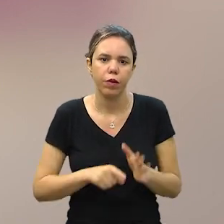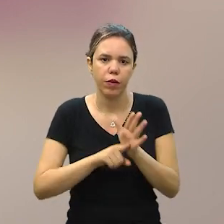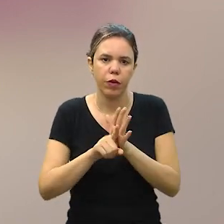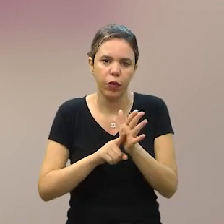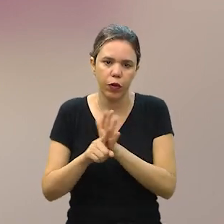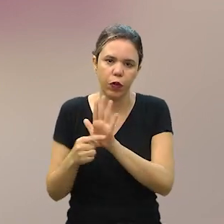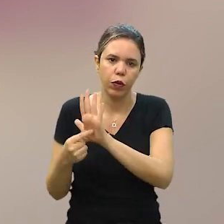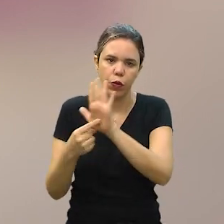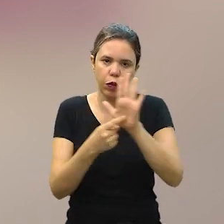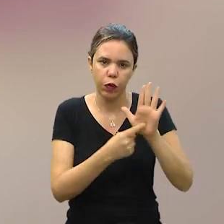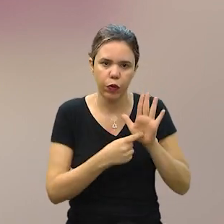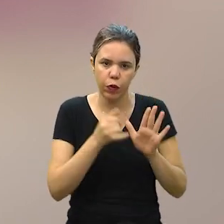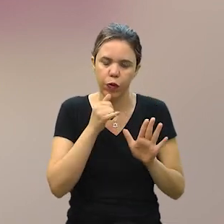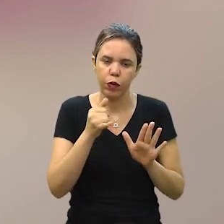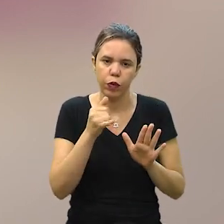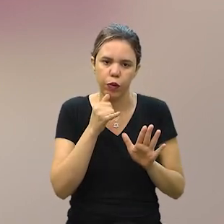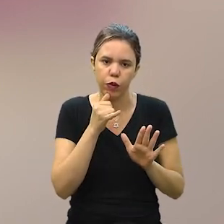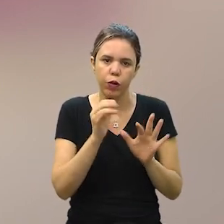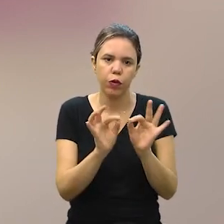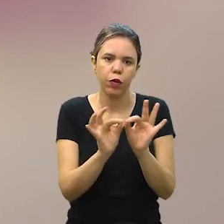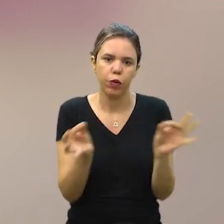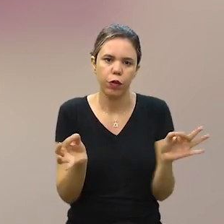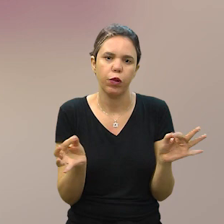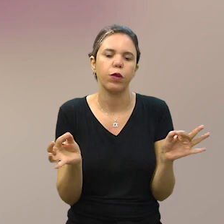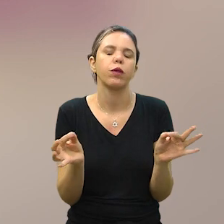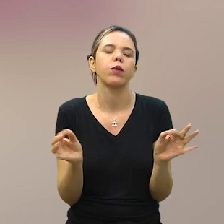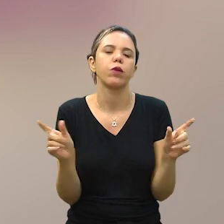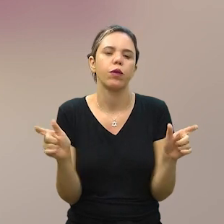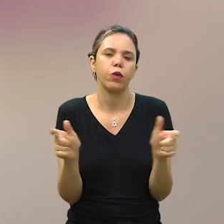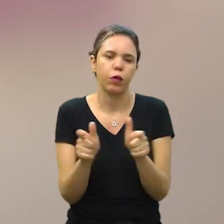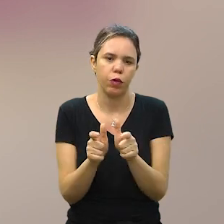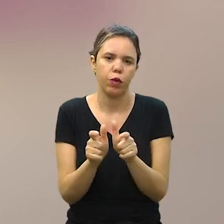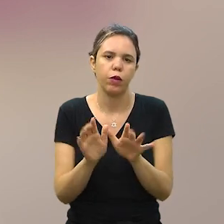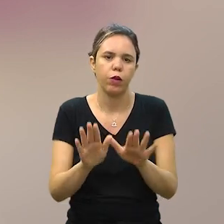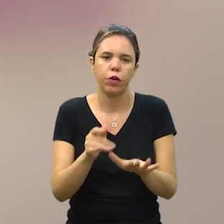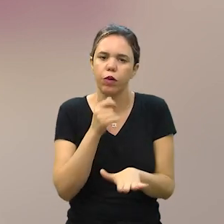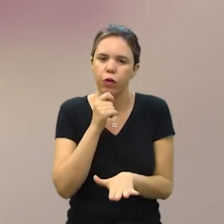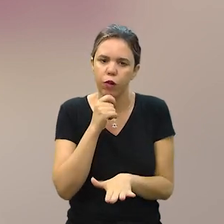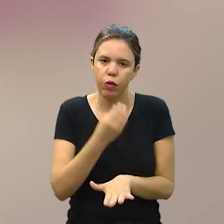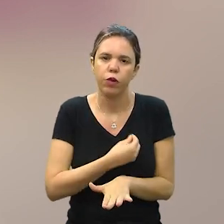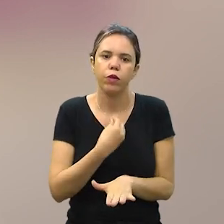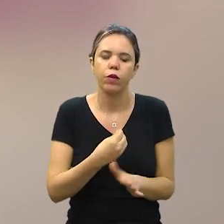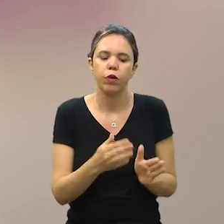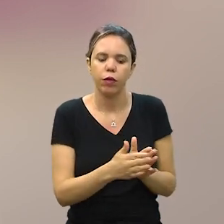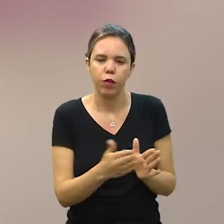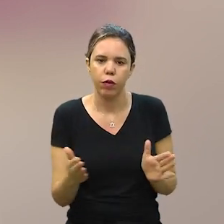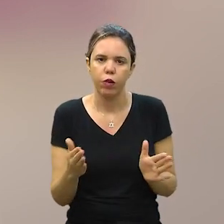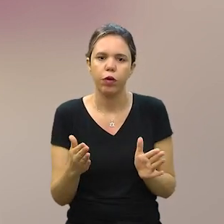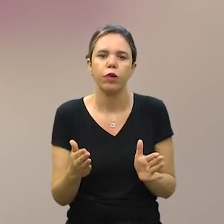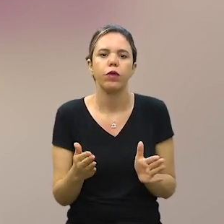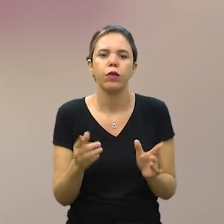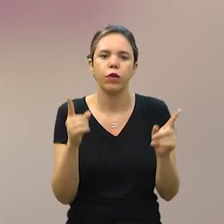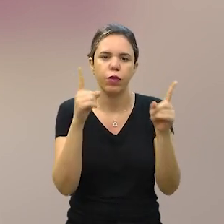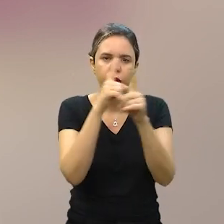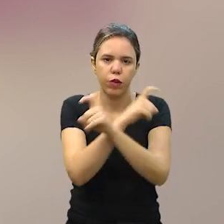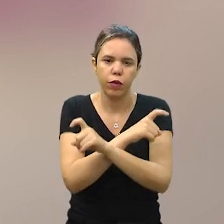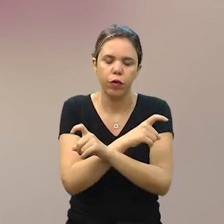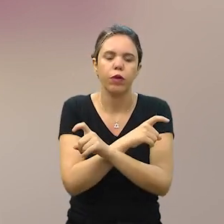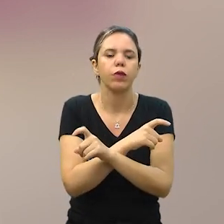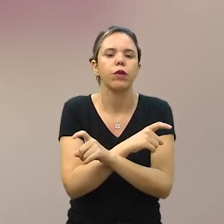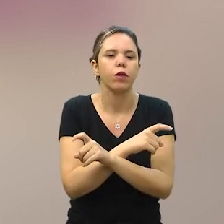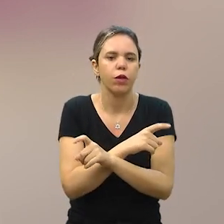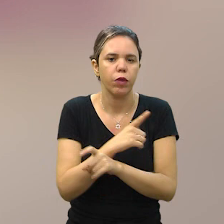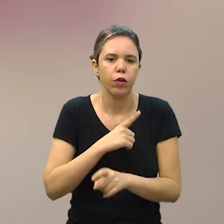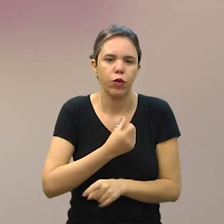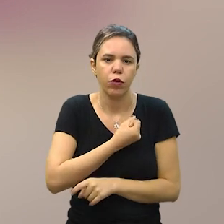aí apresentar uma singela melhora, mas ainda nós vivemos um período bem delicado, né?